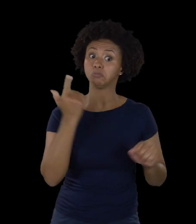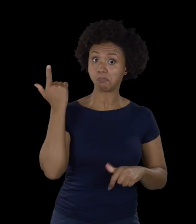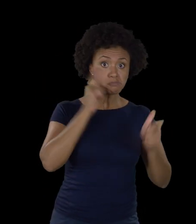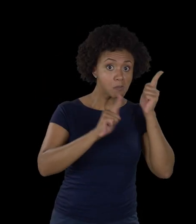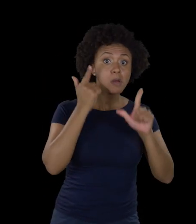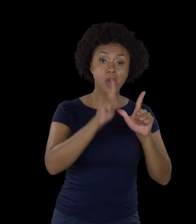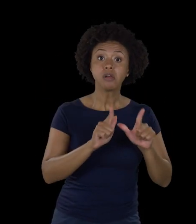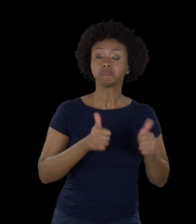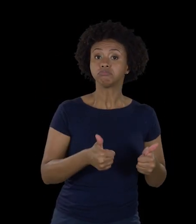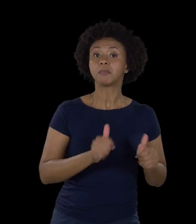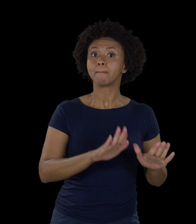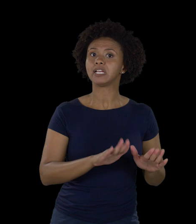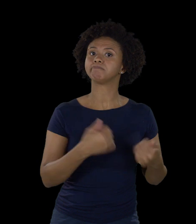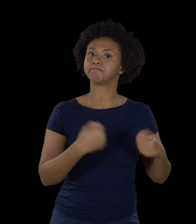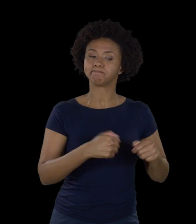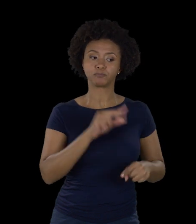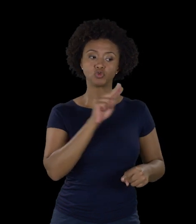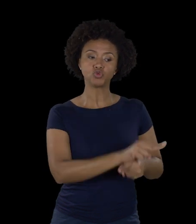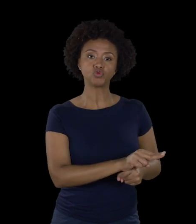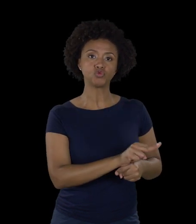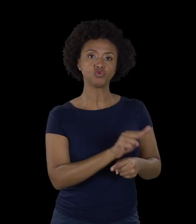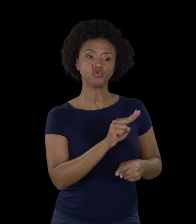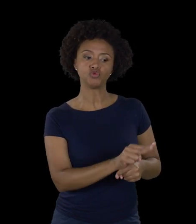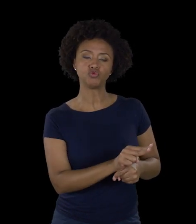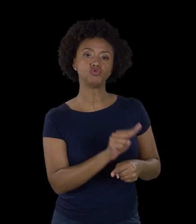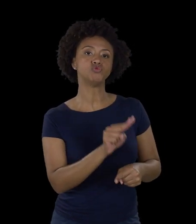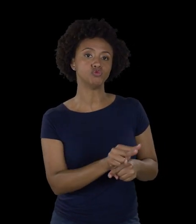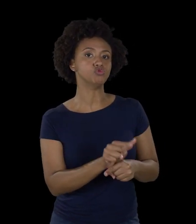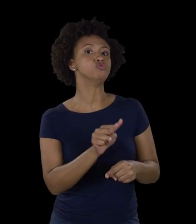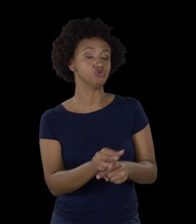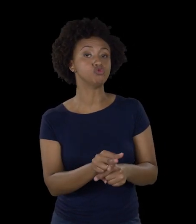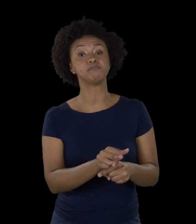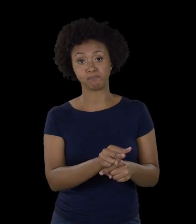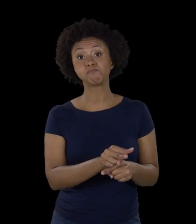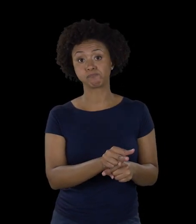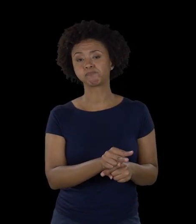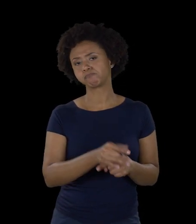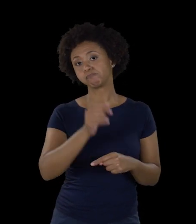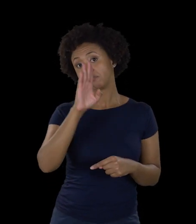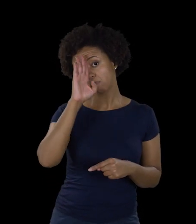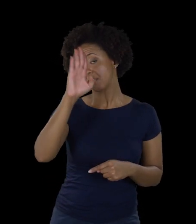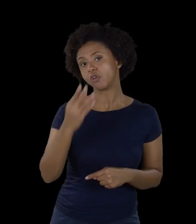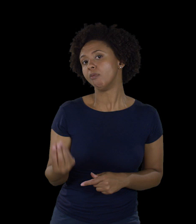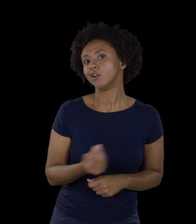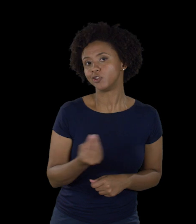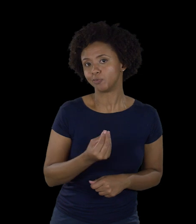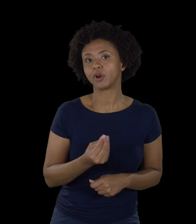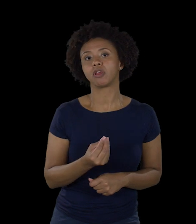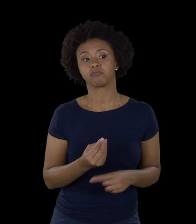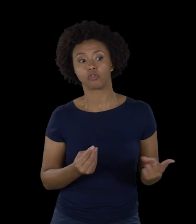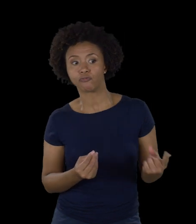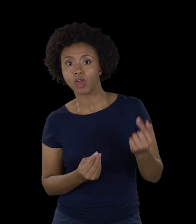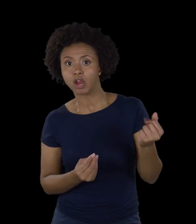mas requerem um acompanhamento mais a miúde, sobretudo acompanhamento das altas, dos